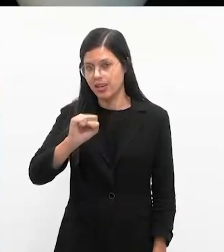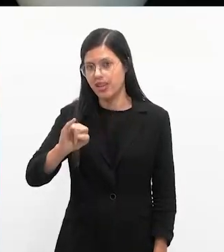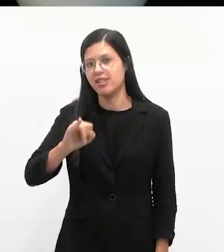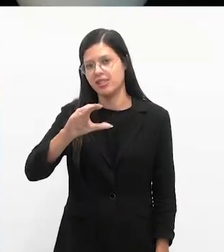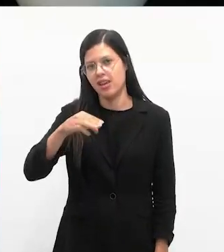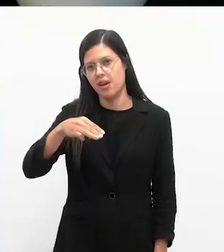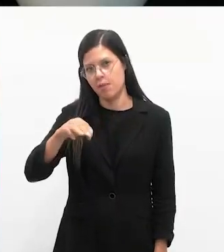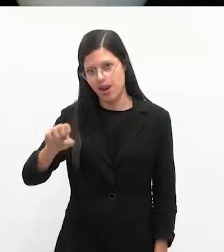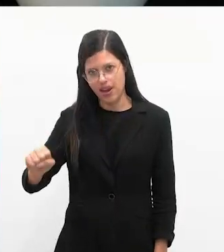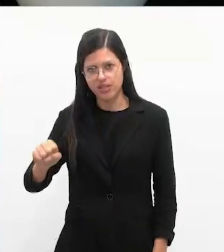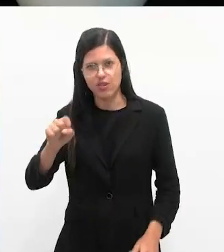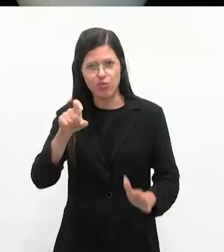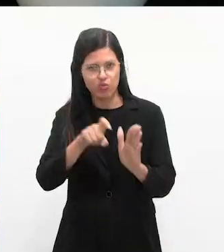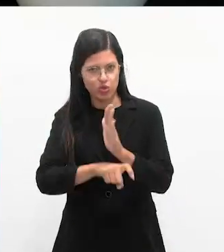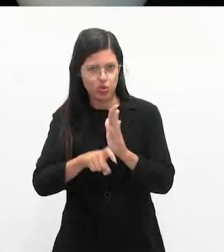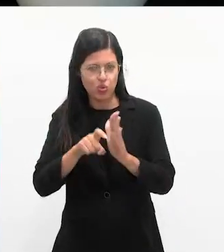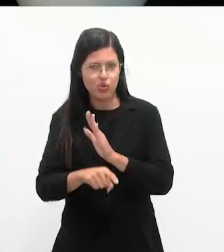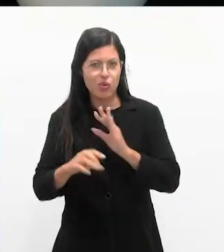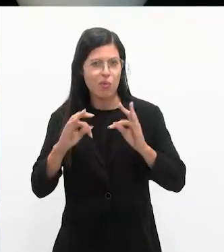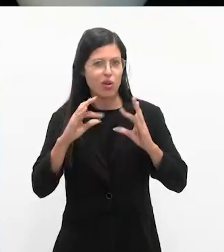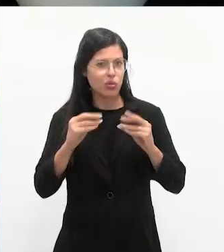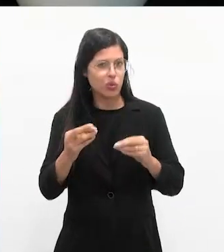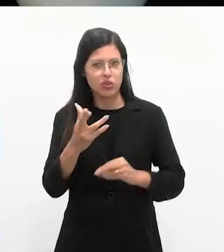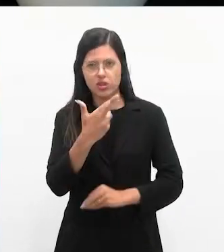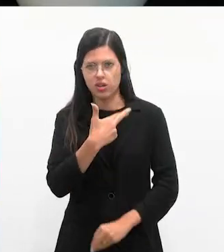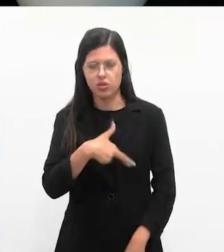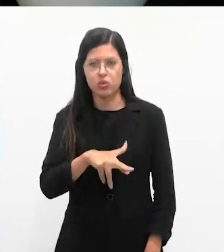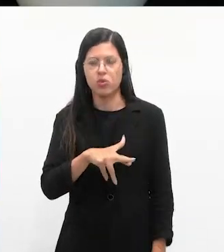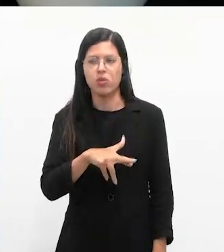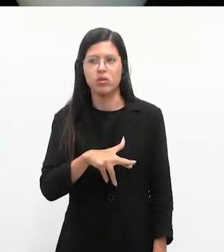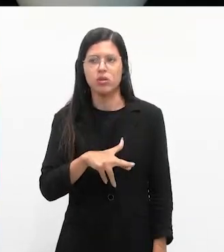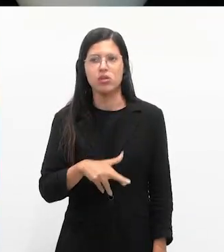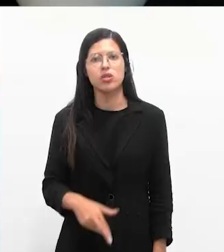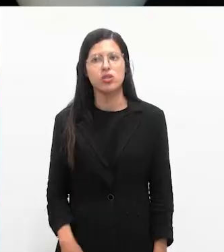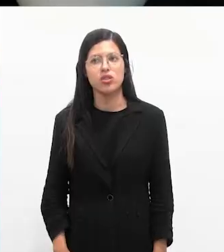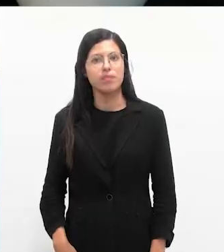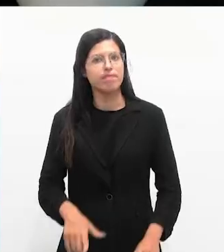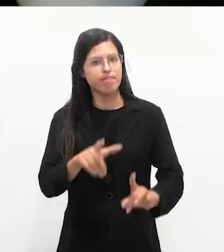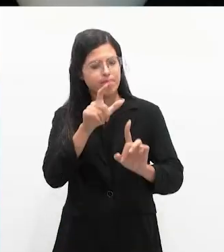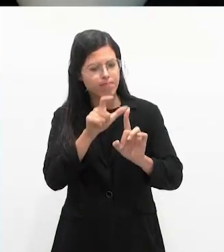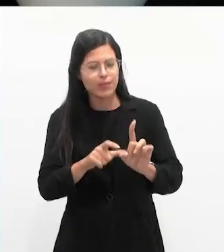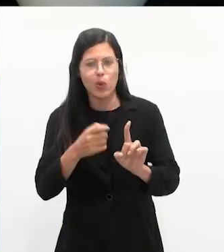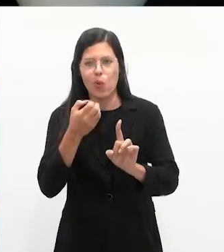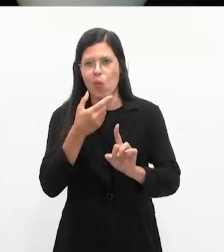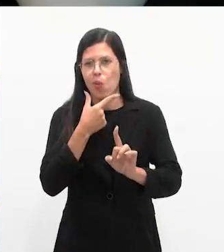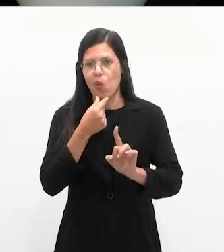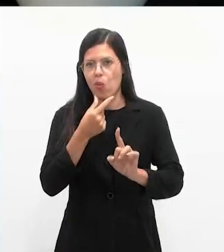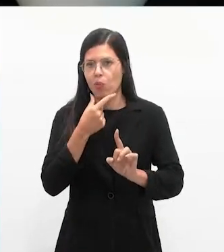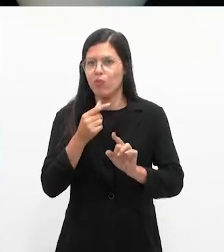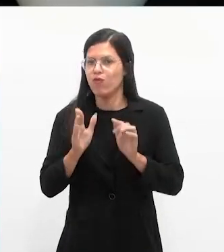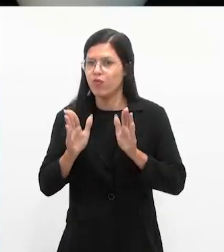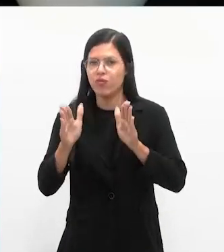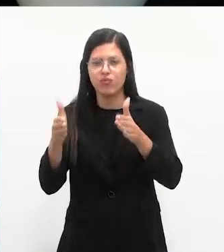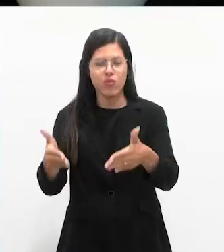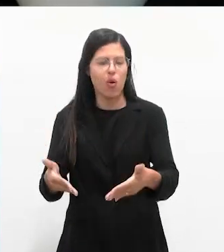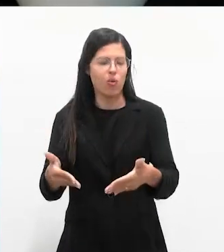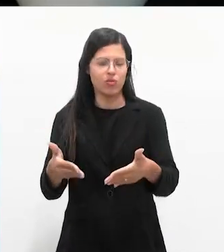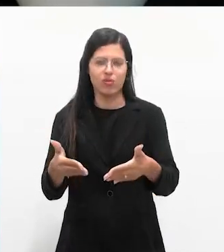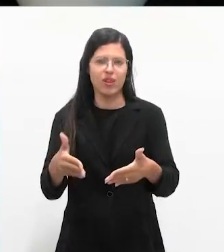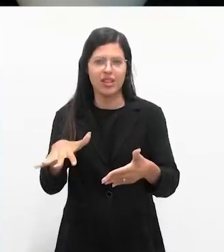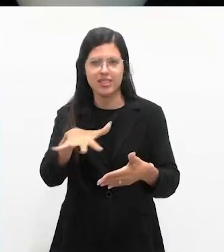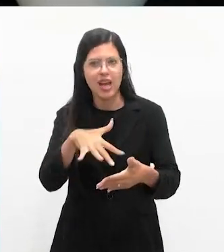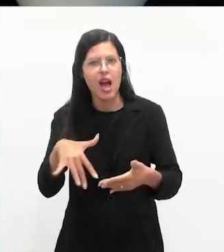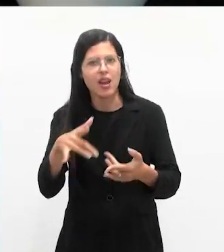para todas as religiões. Então, ele é um homem que é voltado para isso,